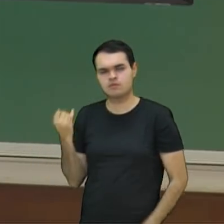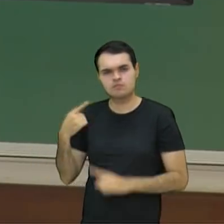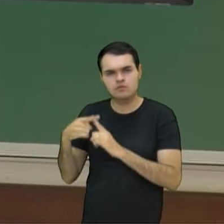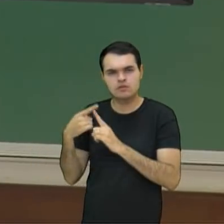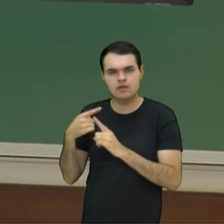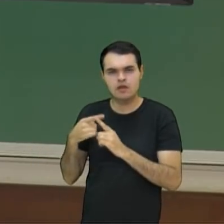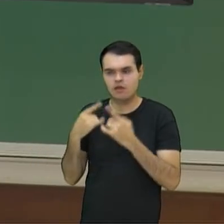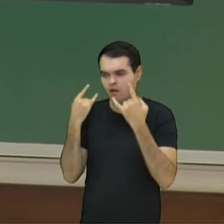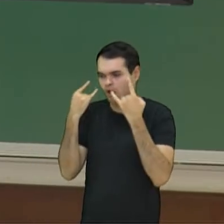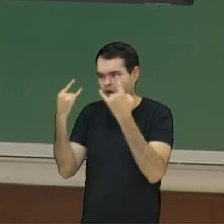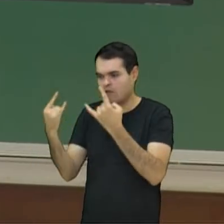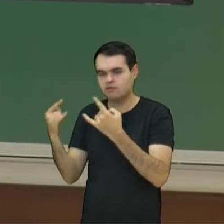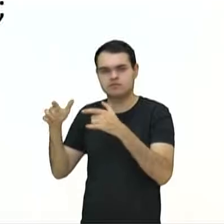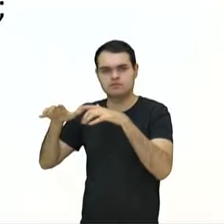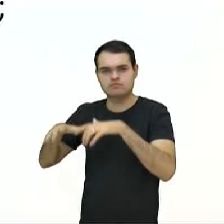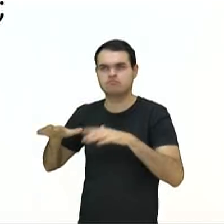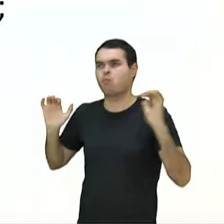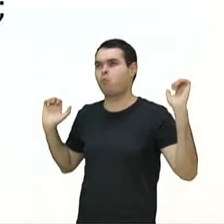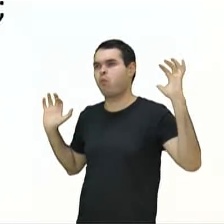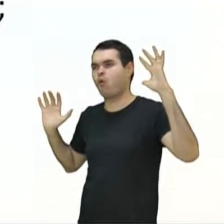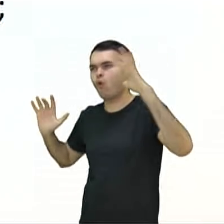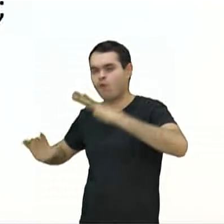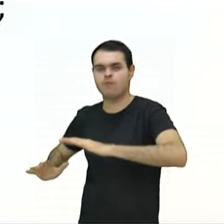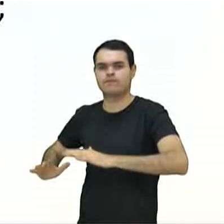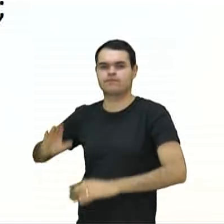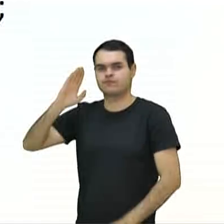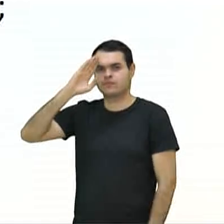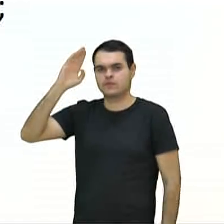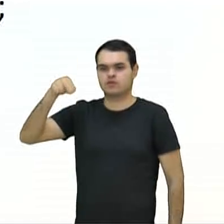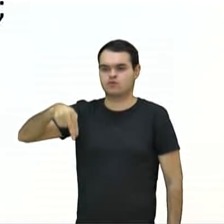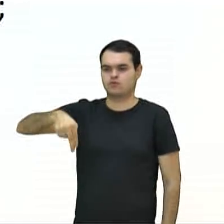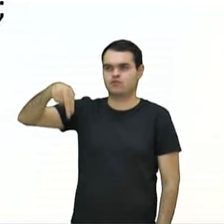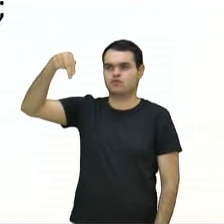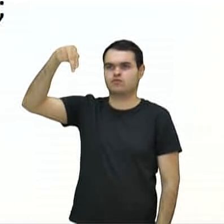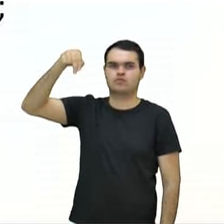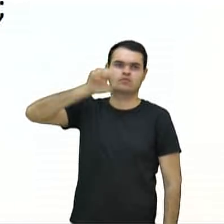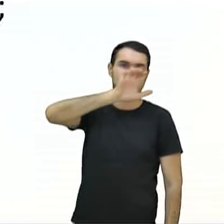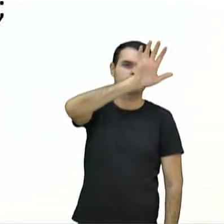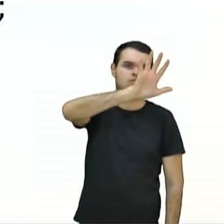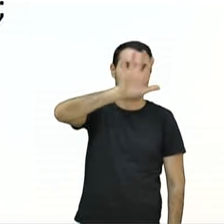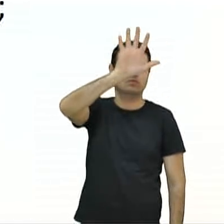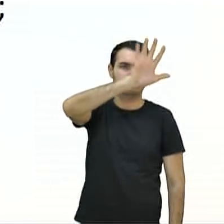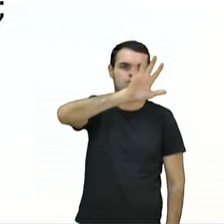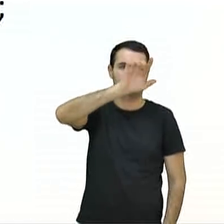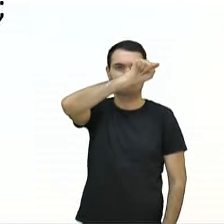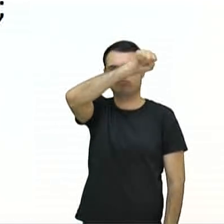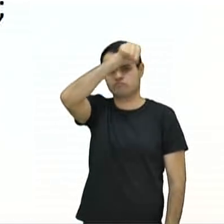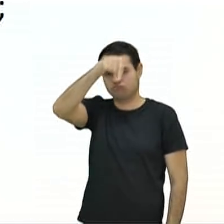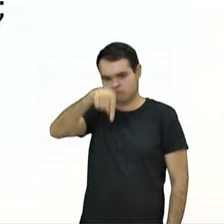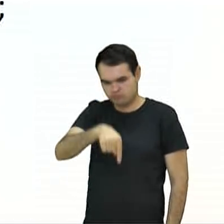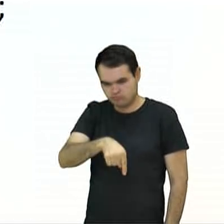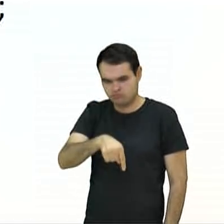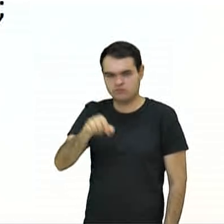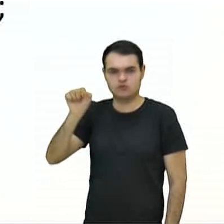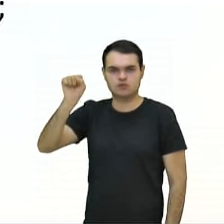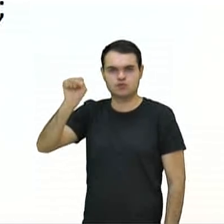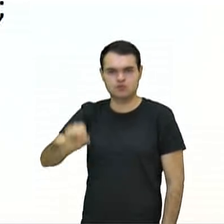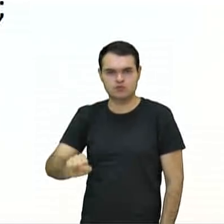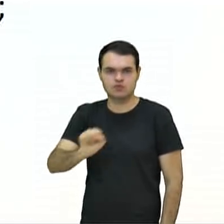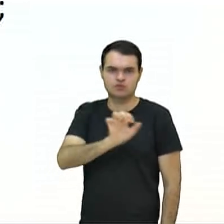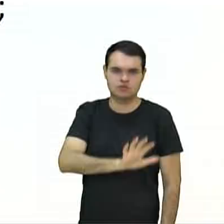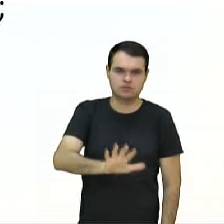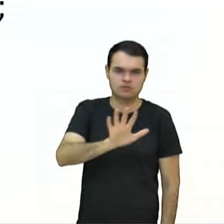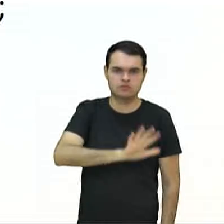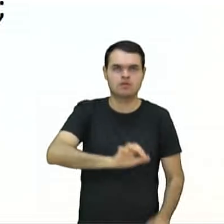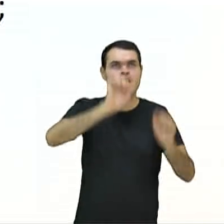são atraídas para essa região, principalmente do Nordeste em direção ao Sudeste. E aí lembram lá dos fluxos migratórios